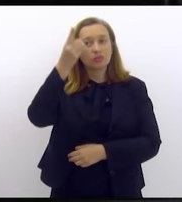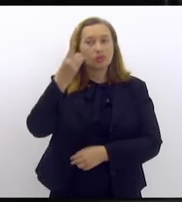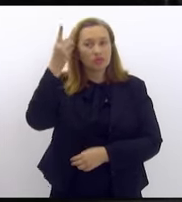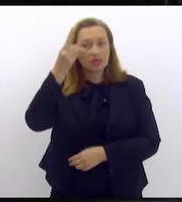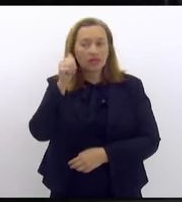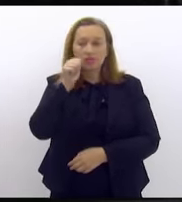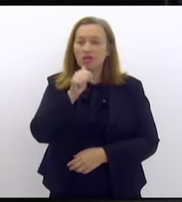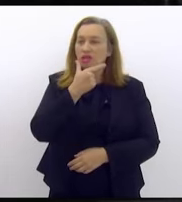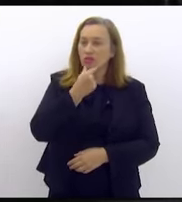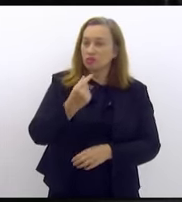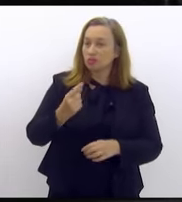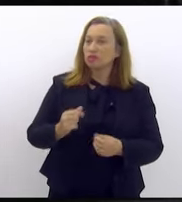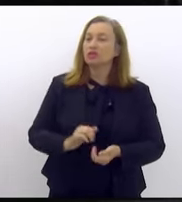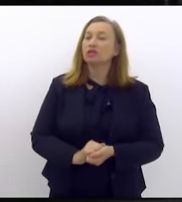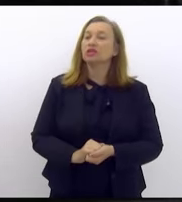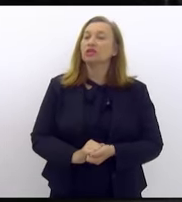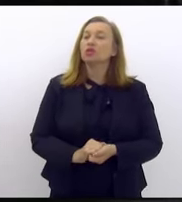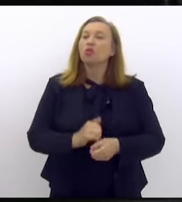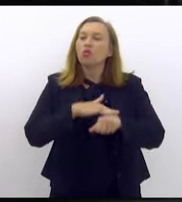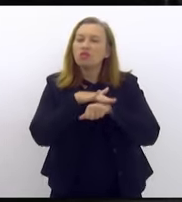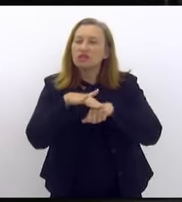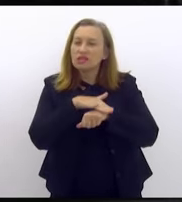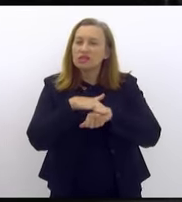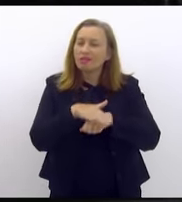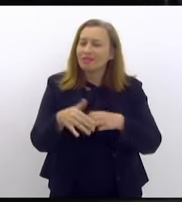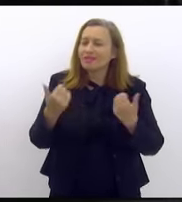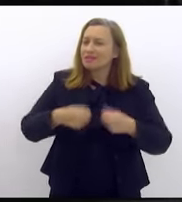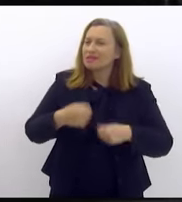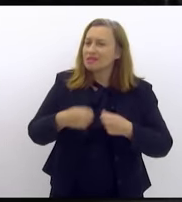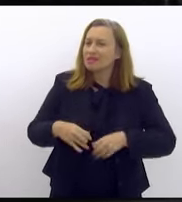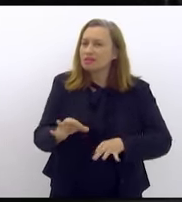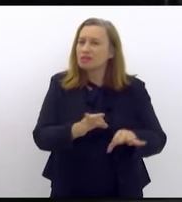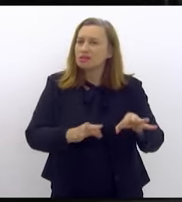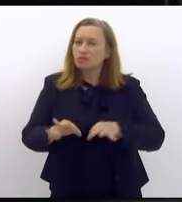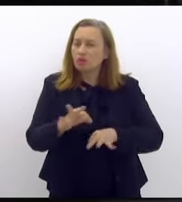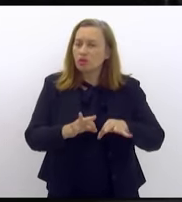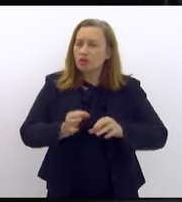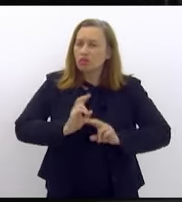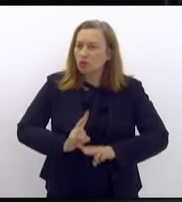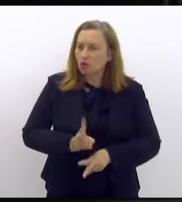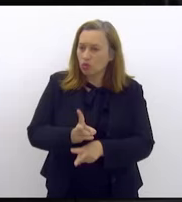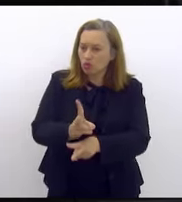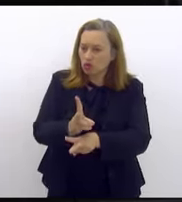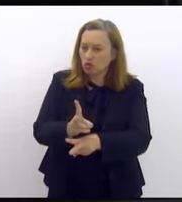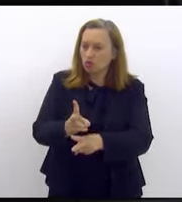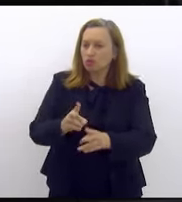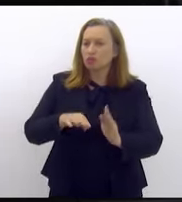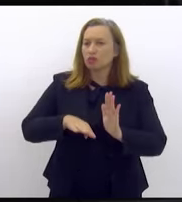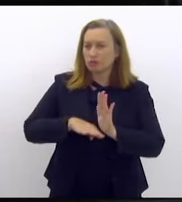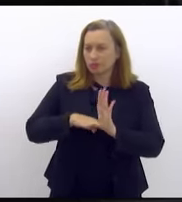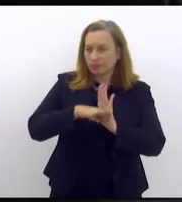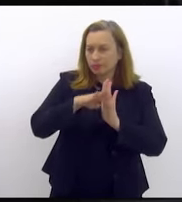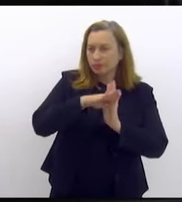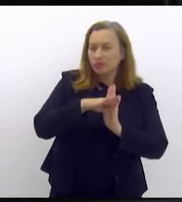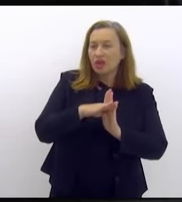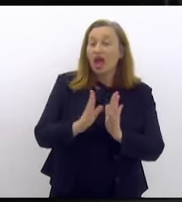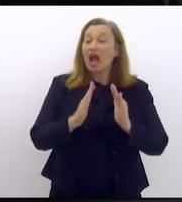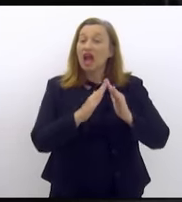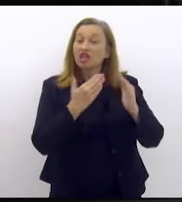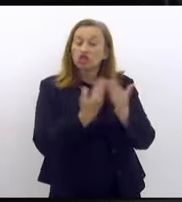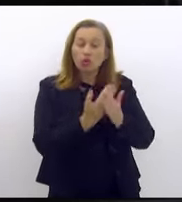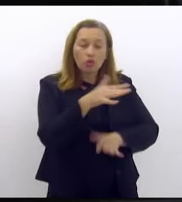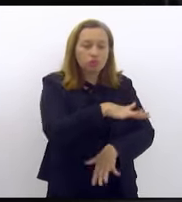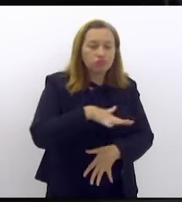deputadas dessa casa, falando da necessidade desse programa permanente. E aí, a escola tem sido um